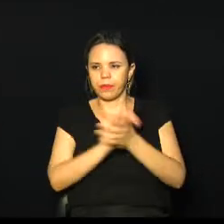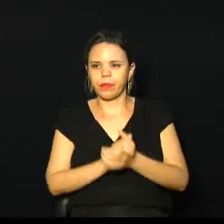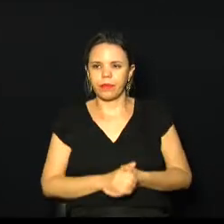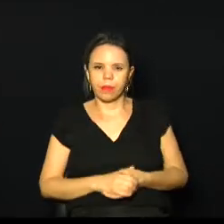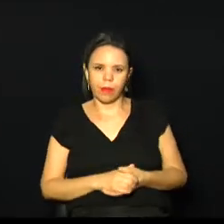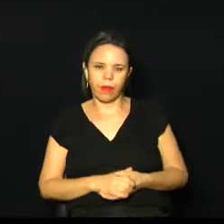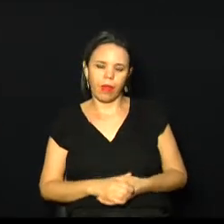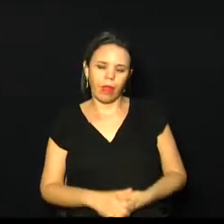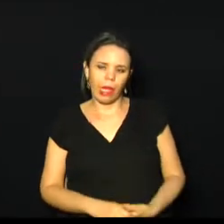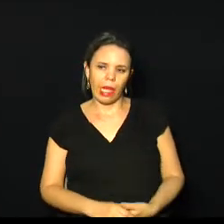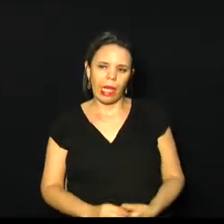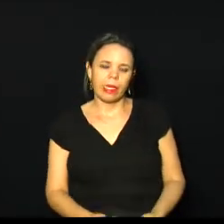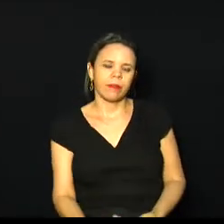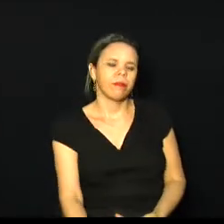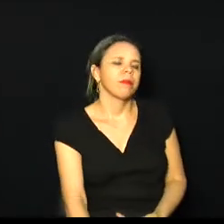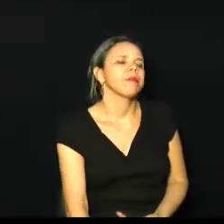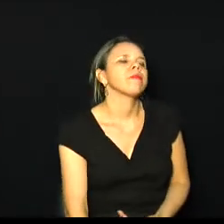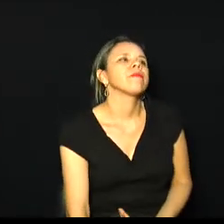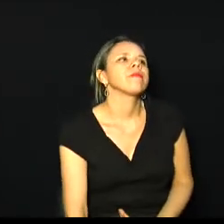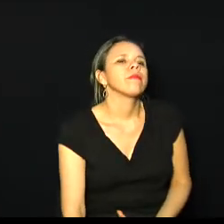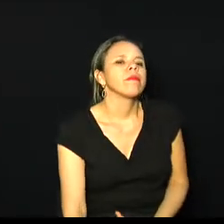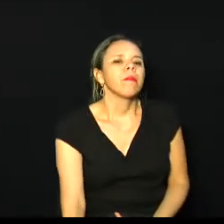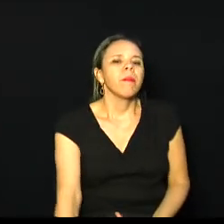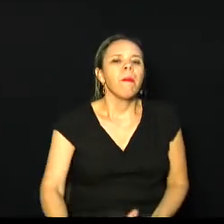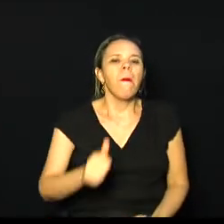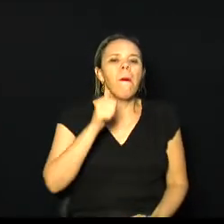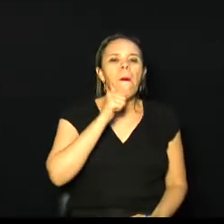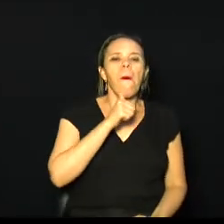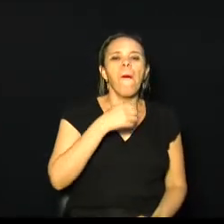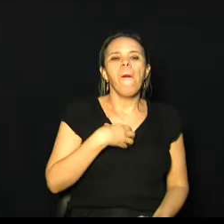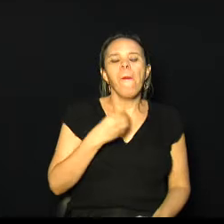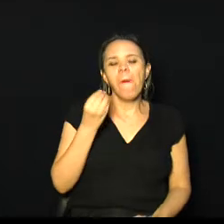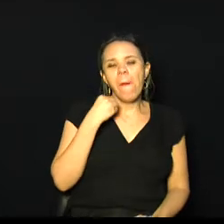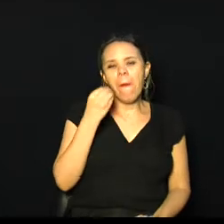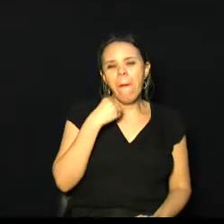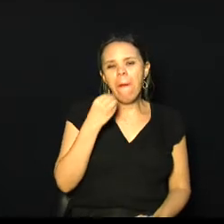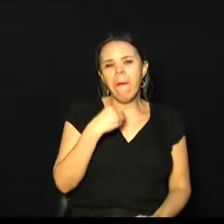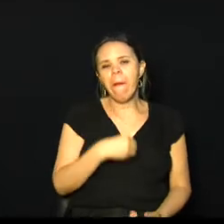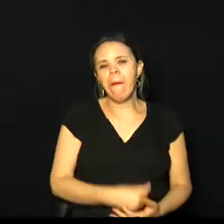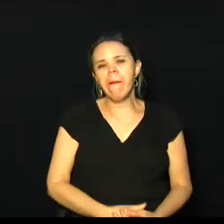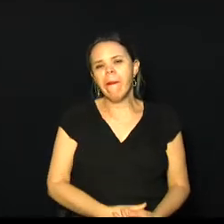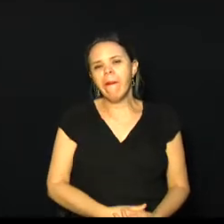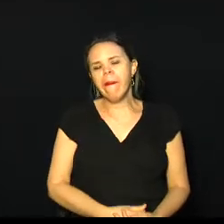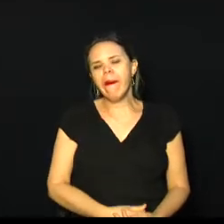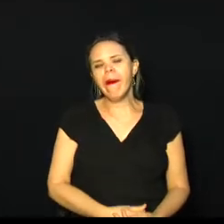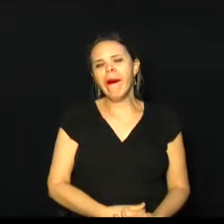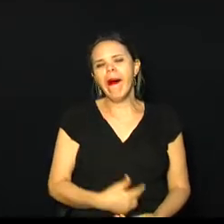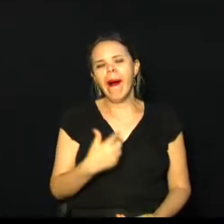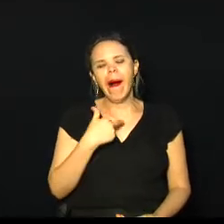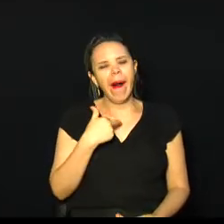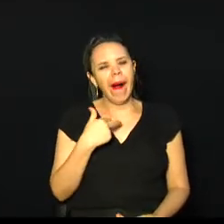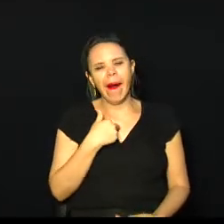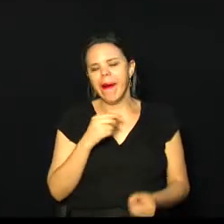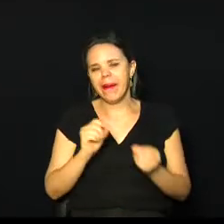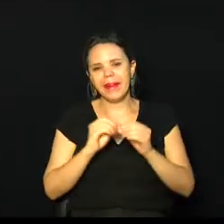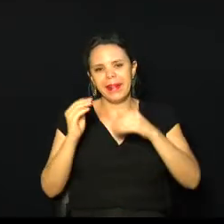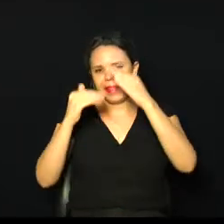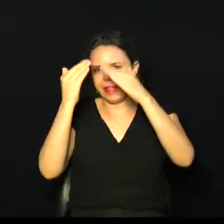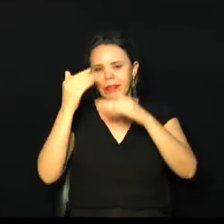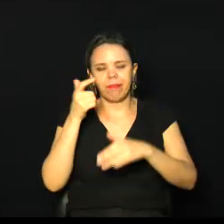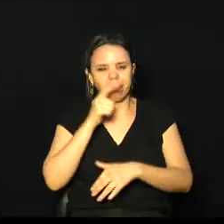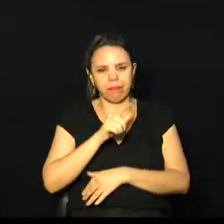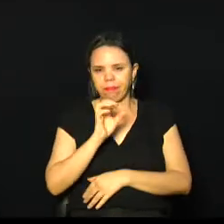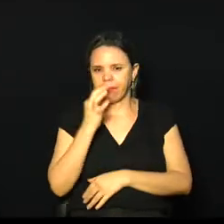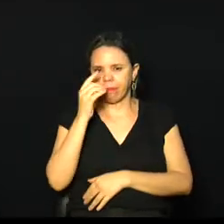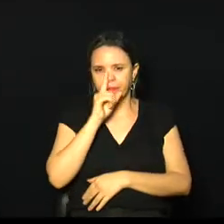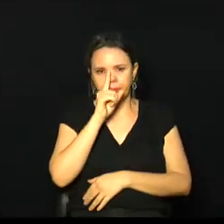os companheiros agressivos. São mulheres em situação de fragilidade, de hipossuficiência, e não consideram